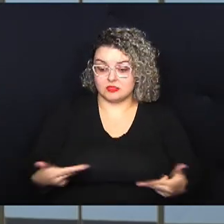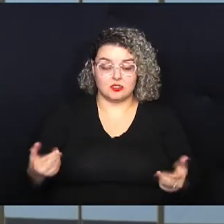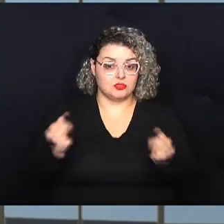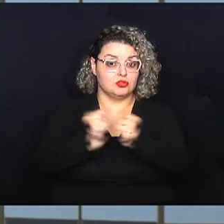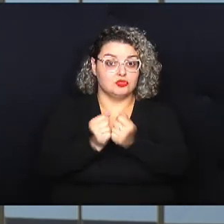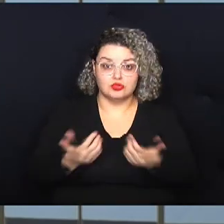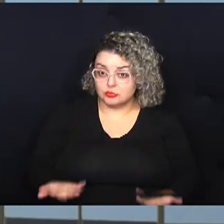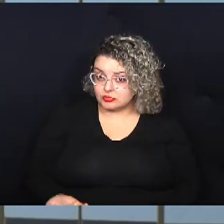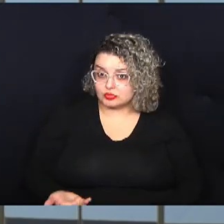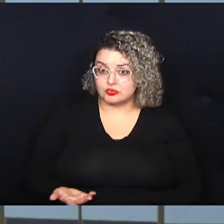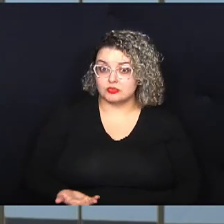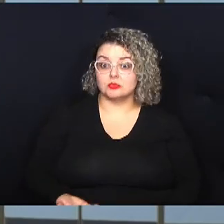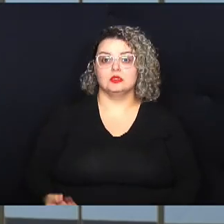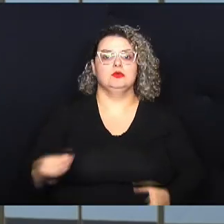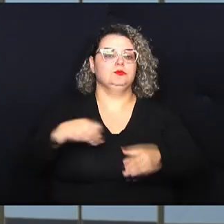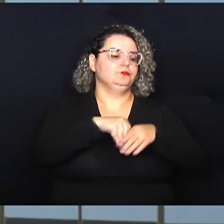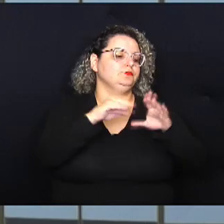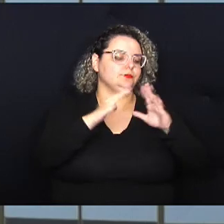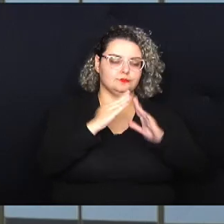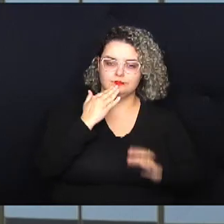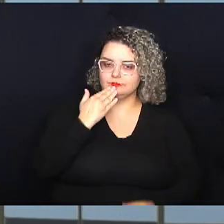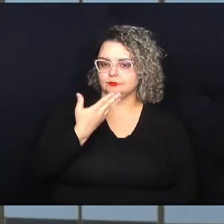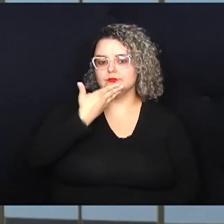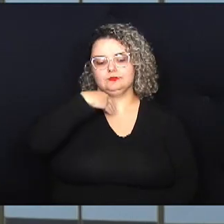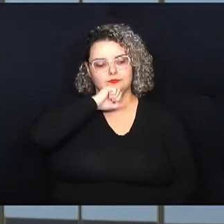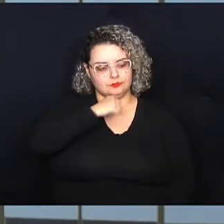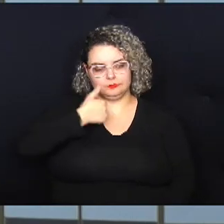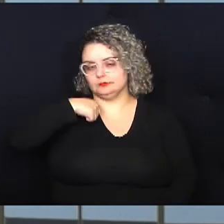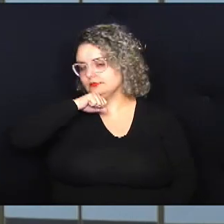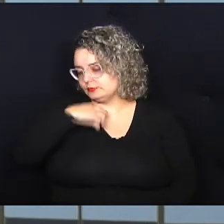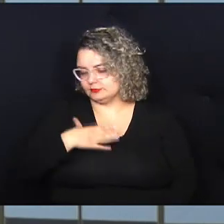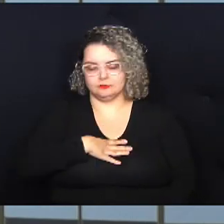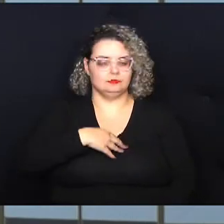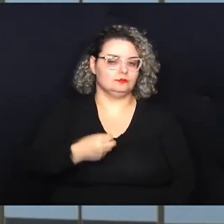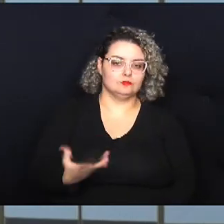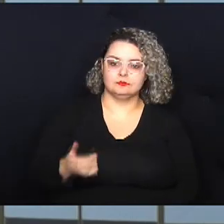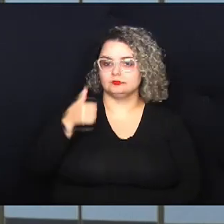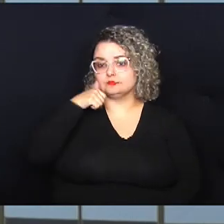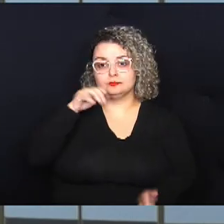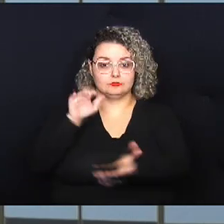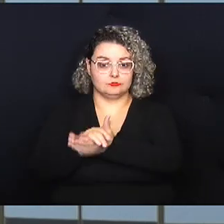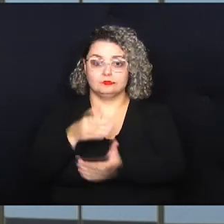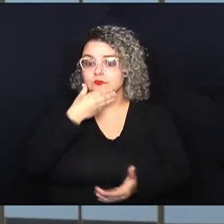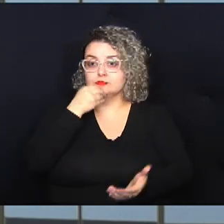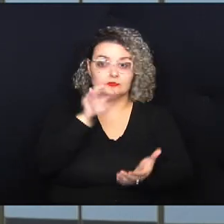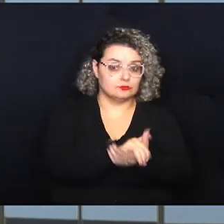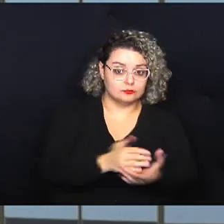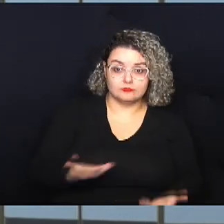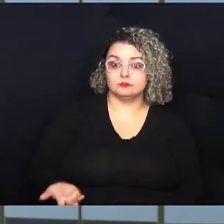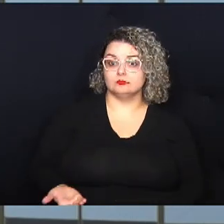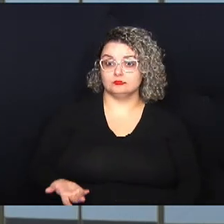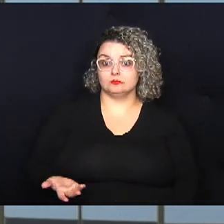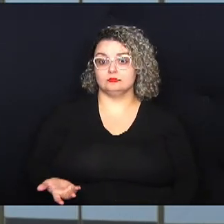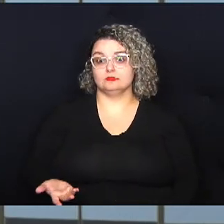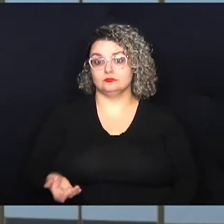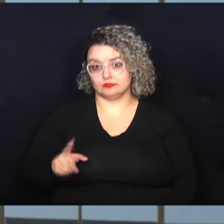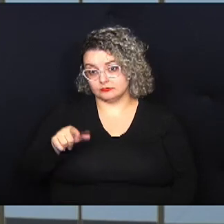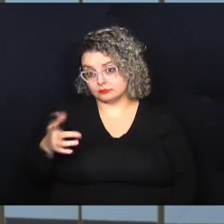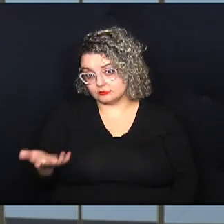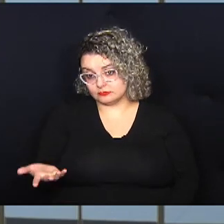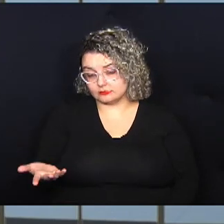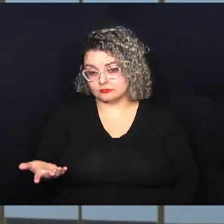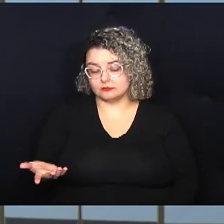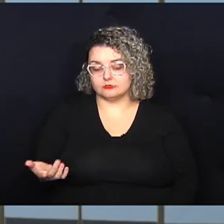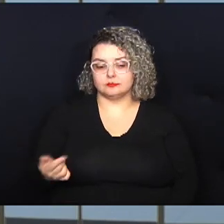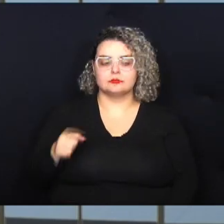né? Em casa eu preciso pedir ajuda para o pai, para a mãe, para o filho, para a esposa, para o marido, né? Então, exato. E essa